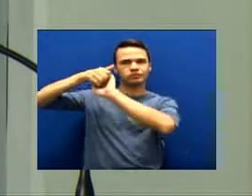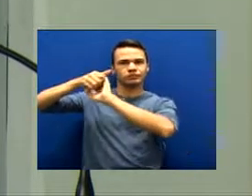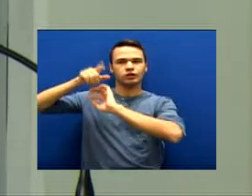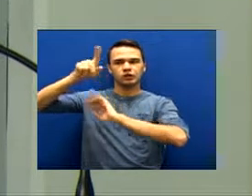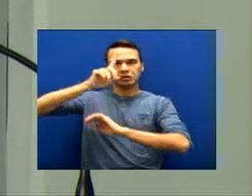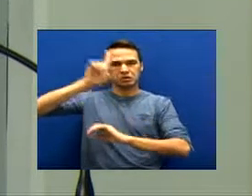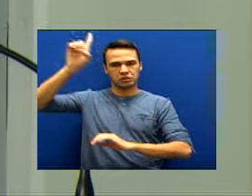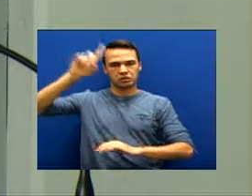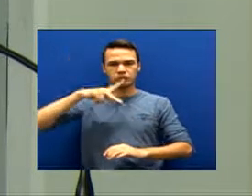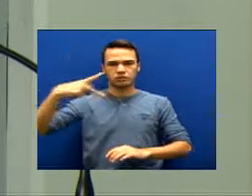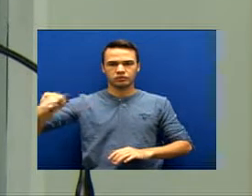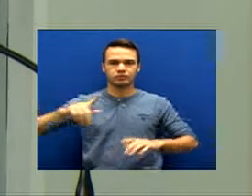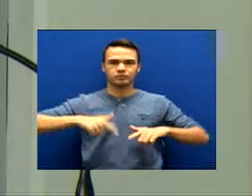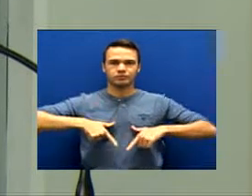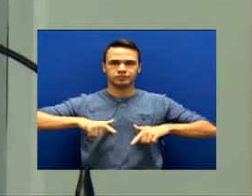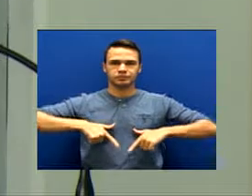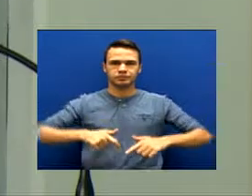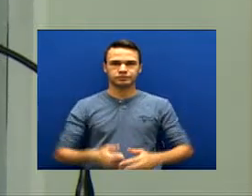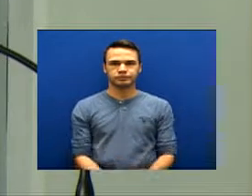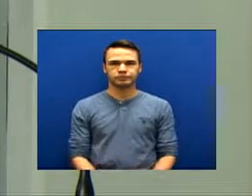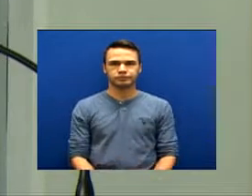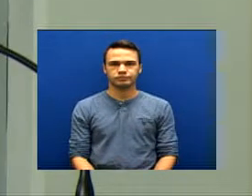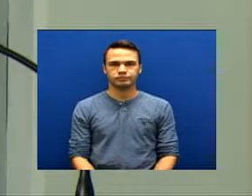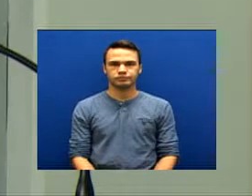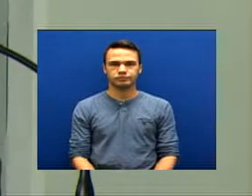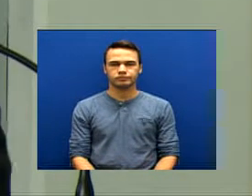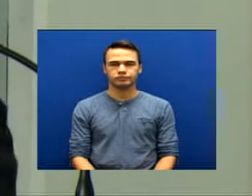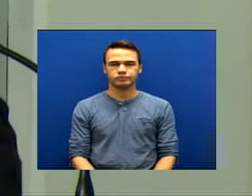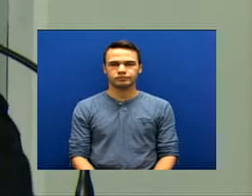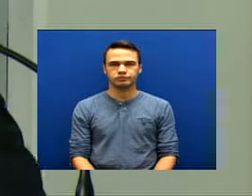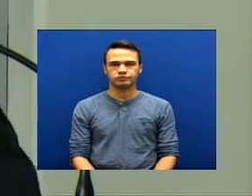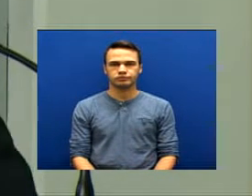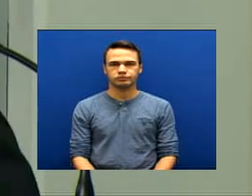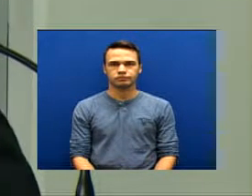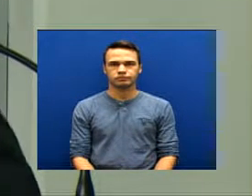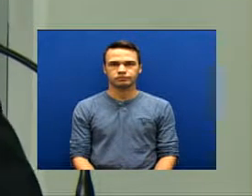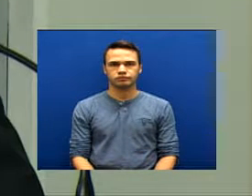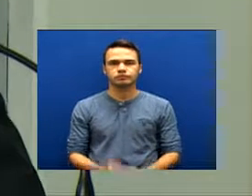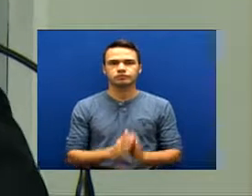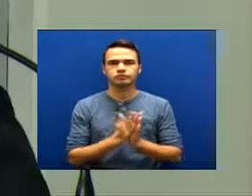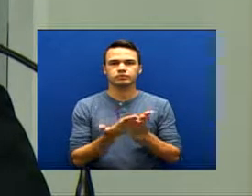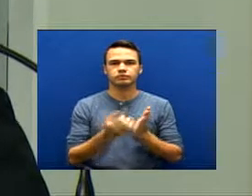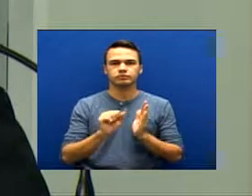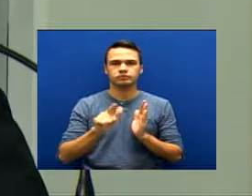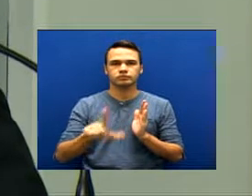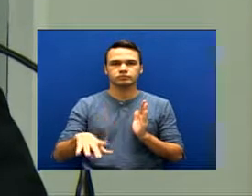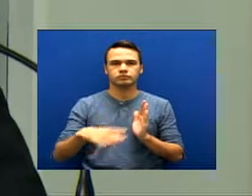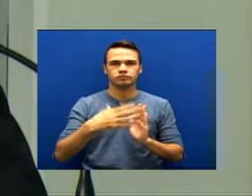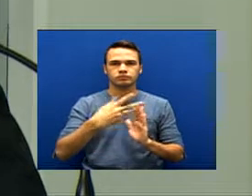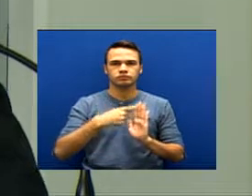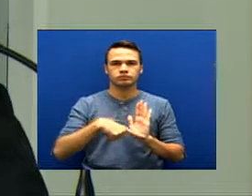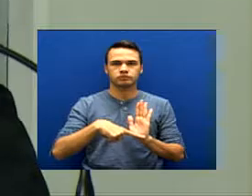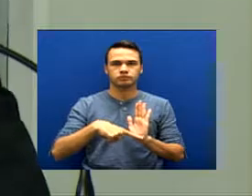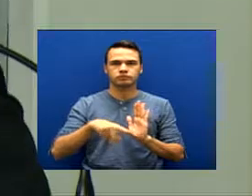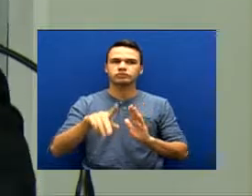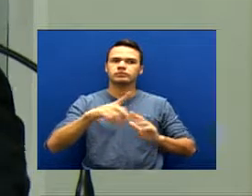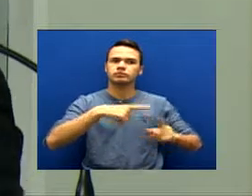montes estremeçam. Há um rio cujas correntes alegram a cidade de Deus, o santuário das moradas do